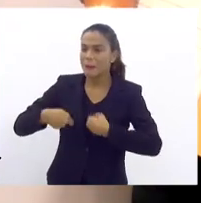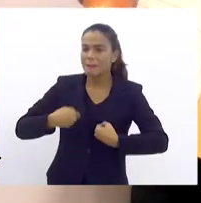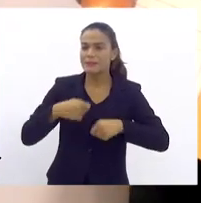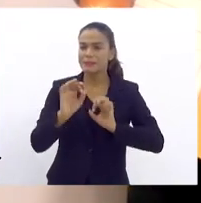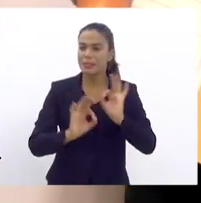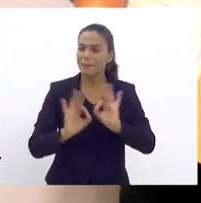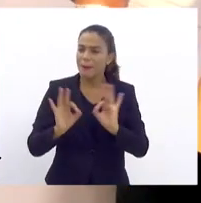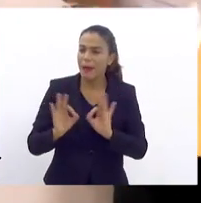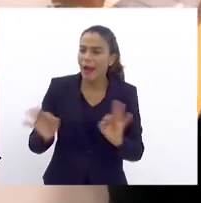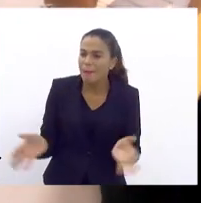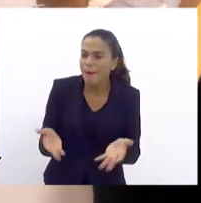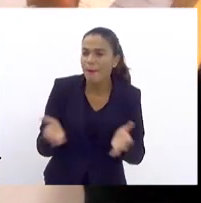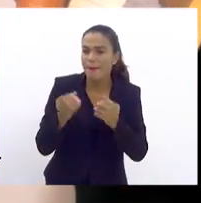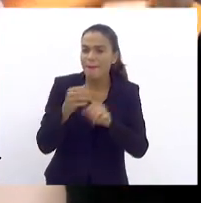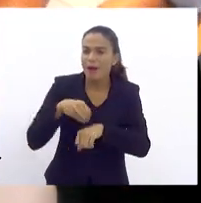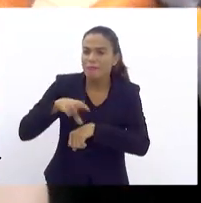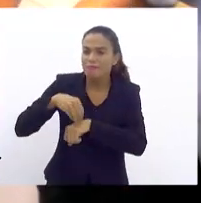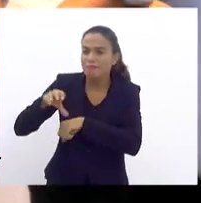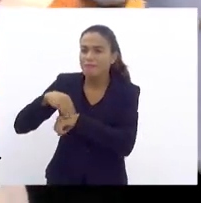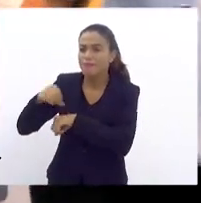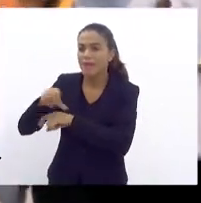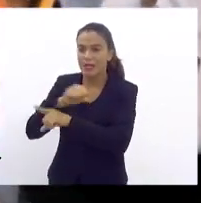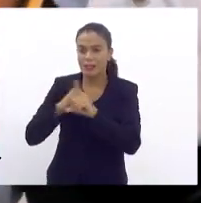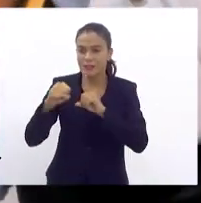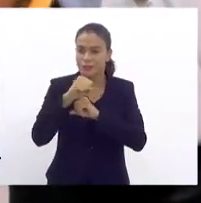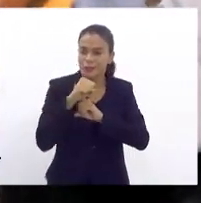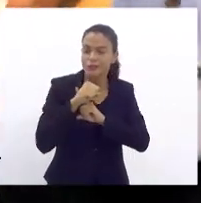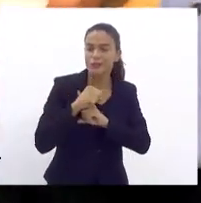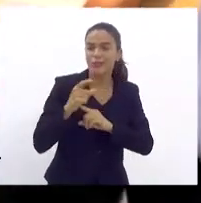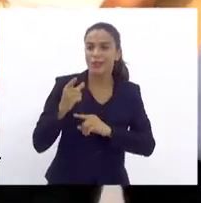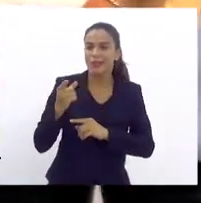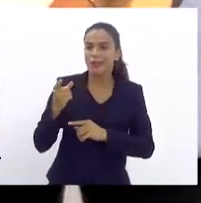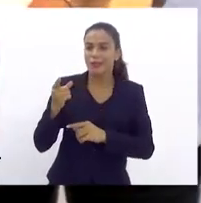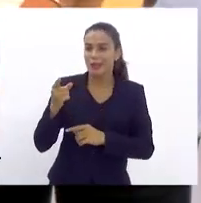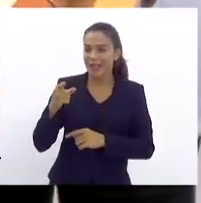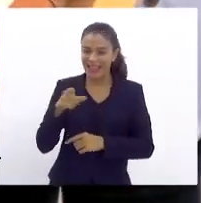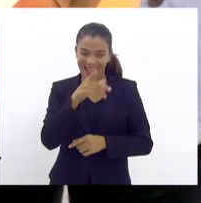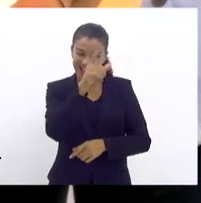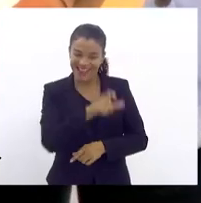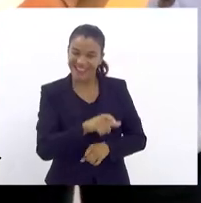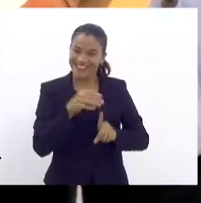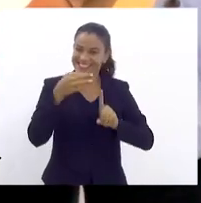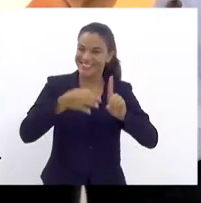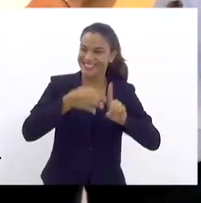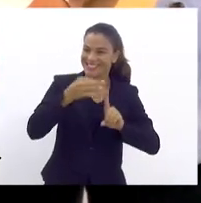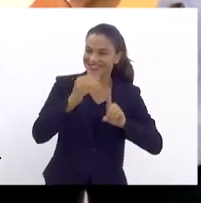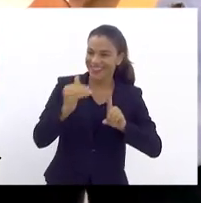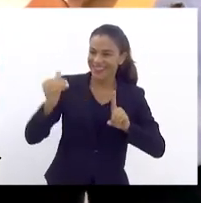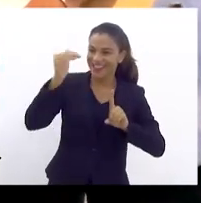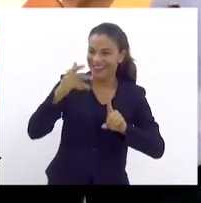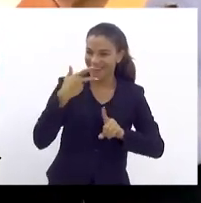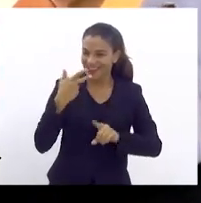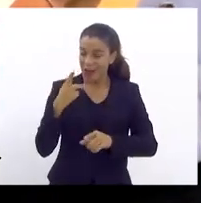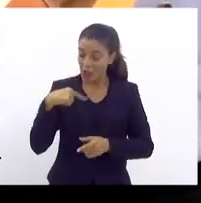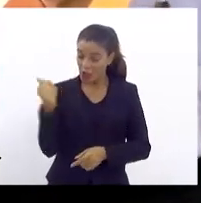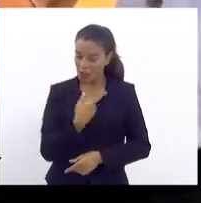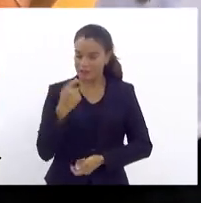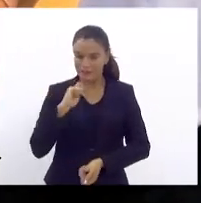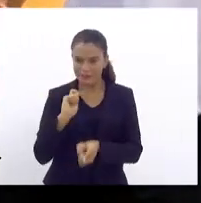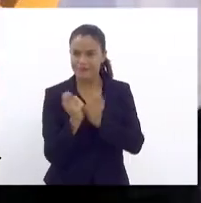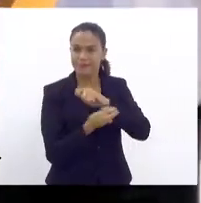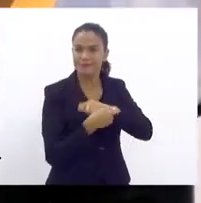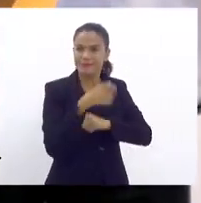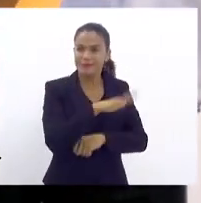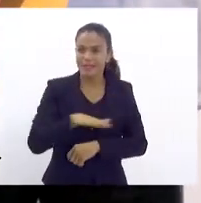a sociedade para como disse a desembargadora né a gente tem que se adaptar essas pessoas né